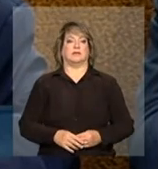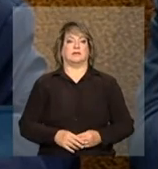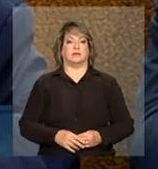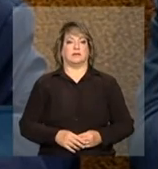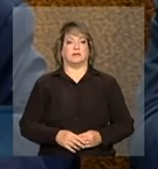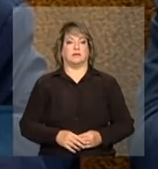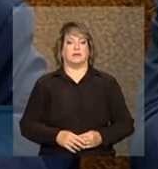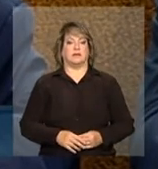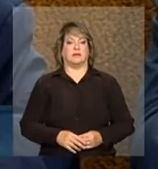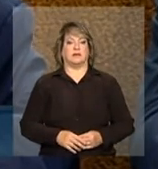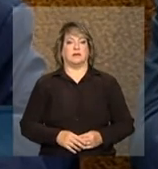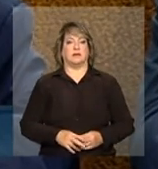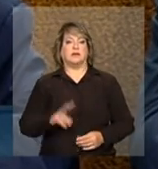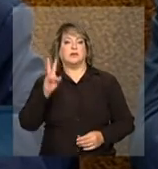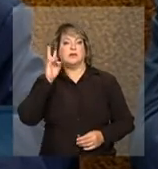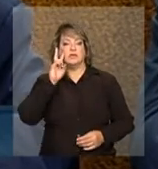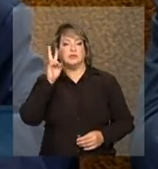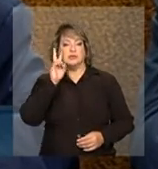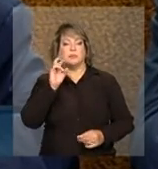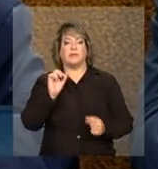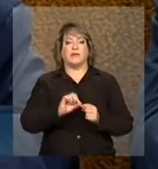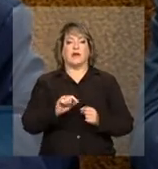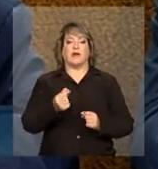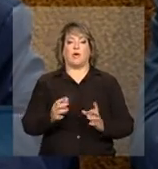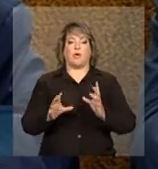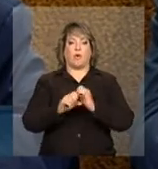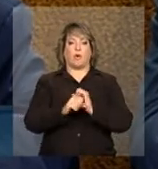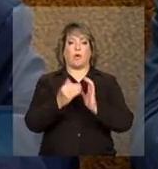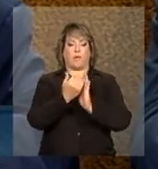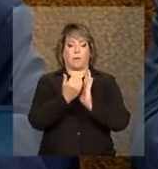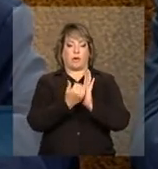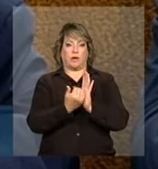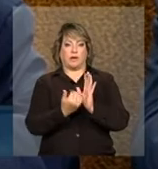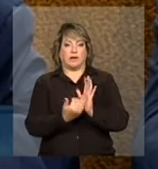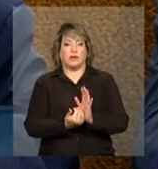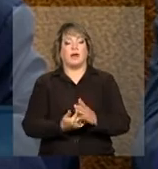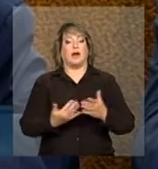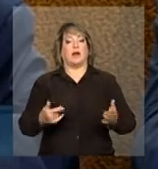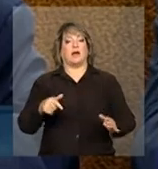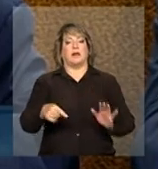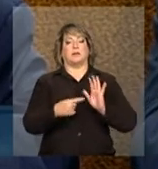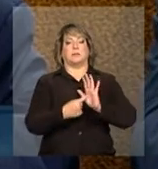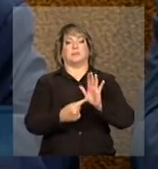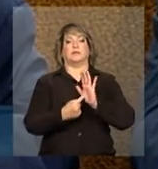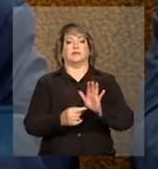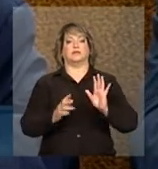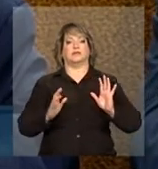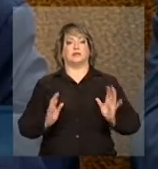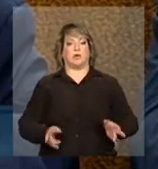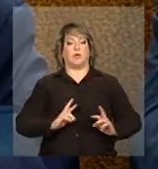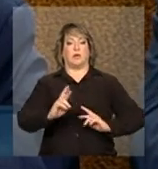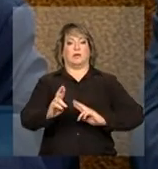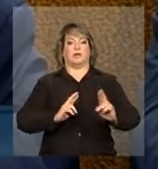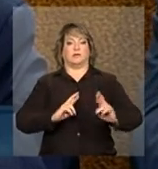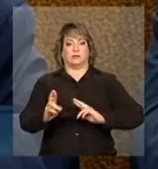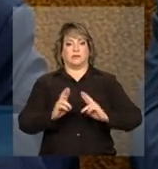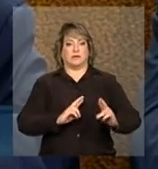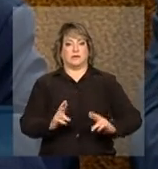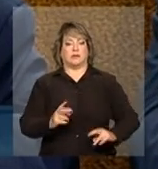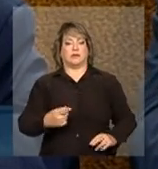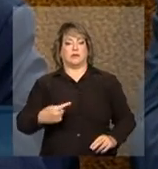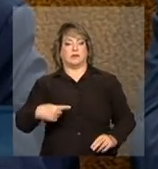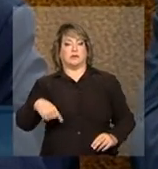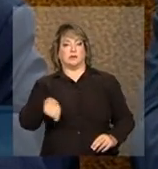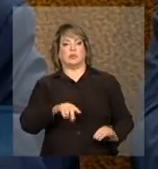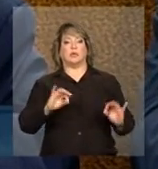de estruturação do orçamento na forma de programas, e foram apresentados os resultados de